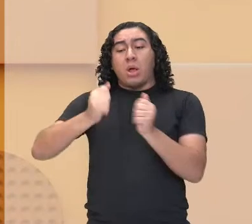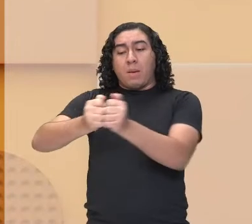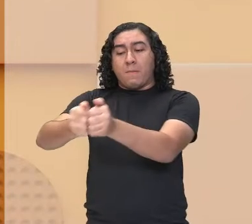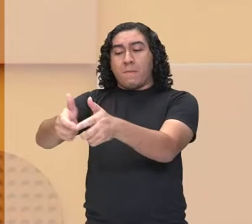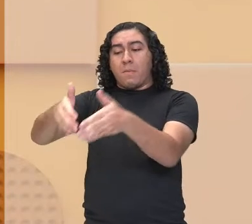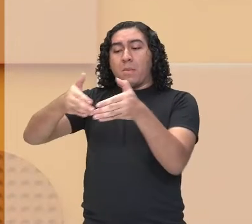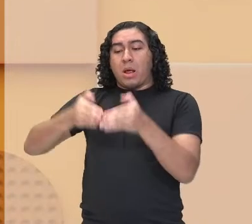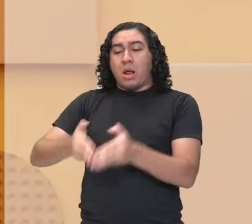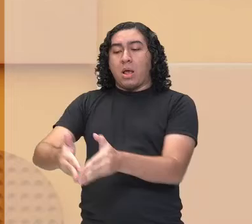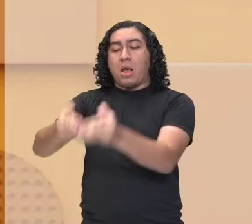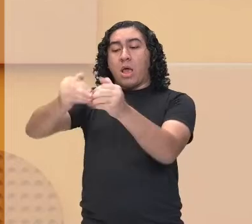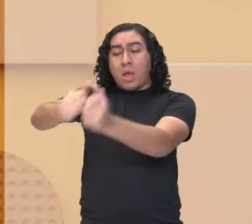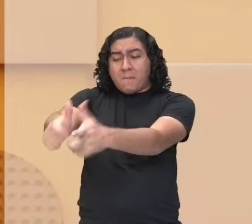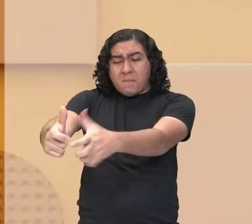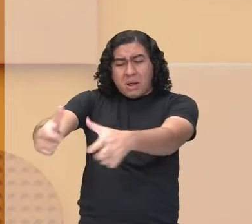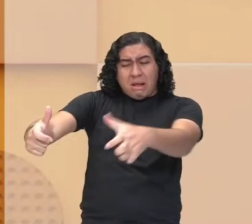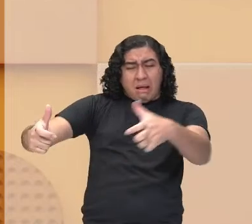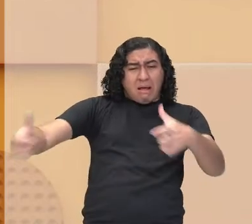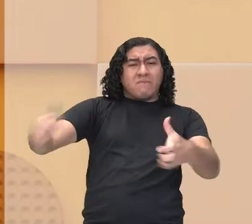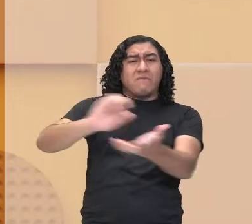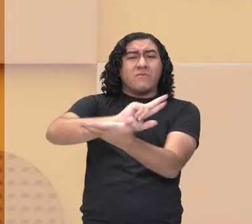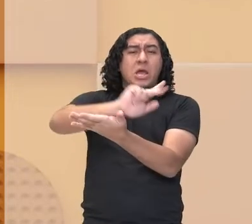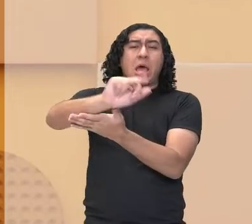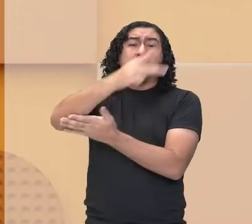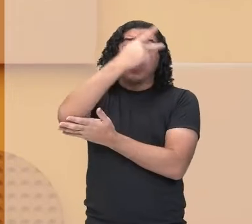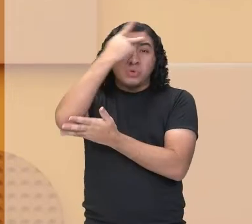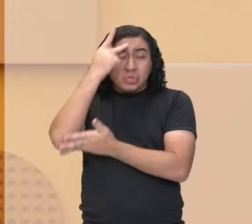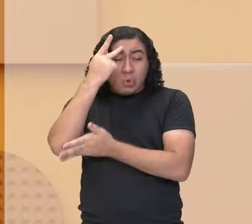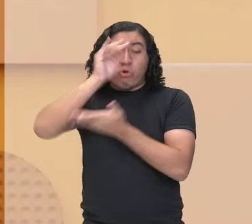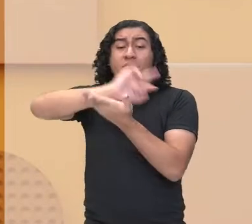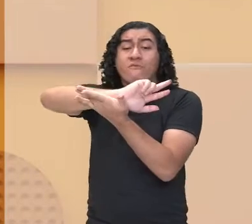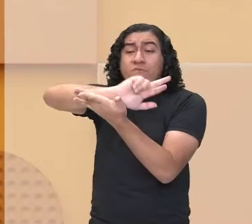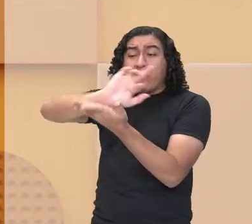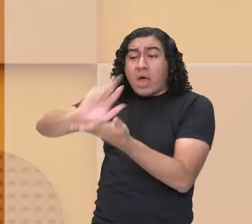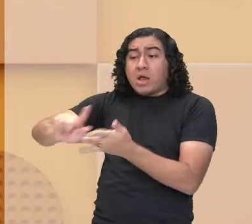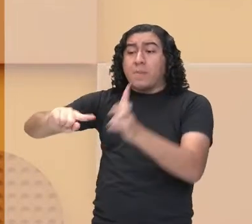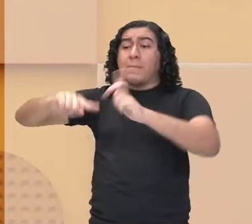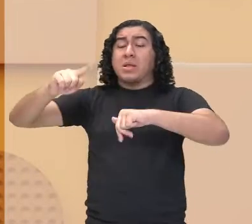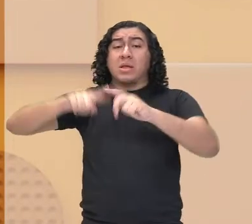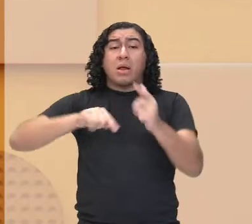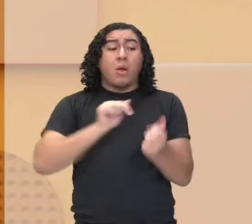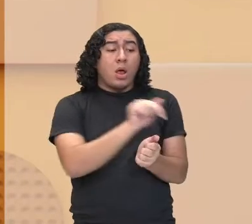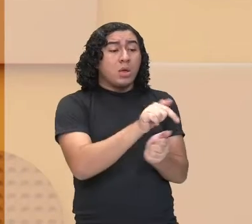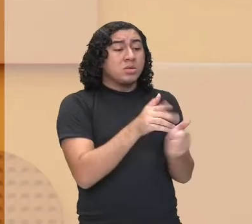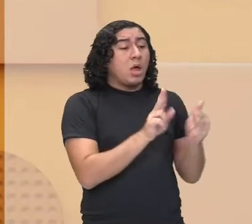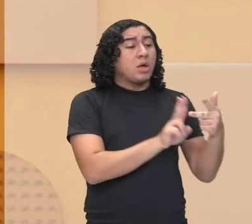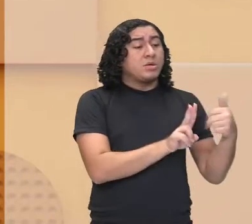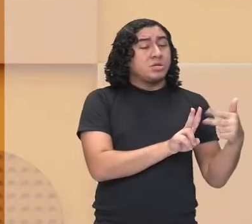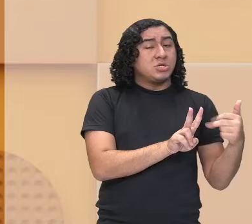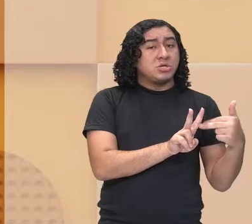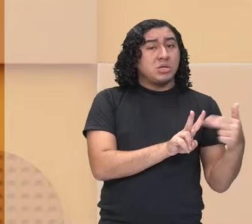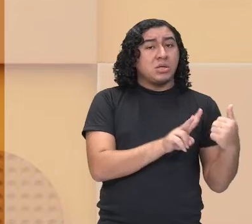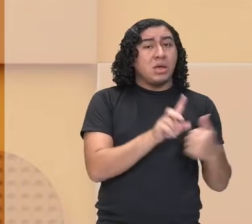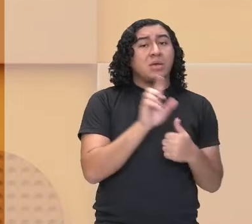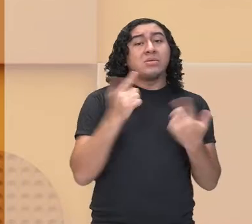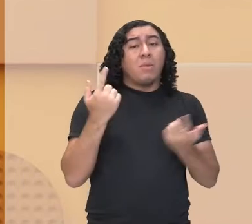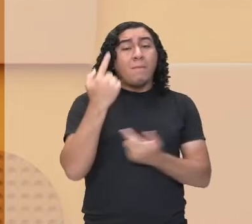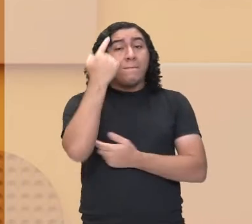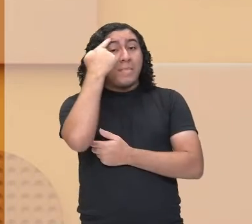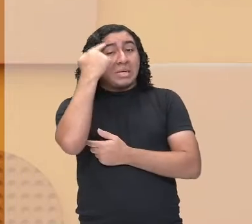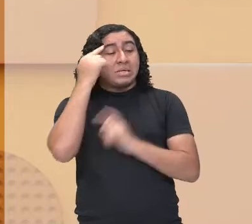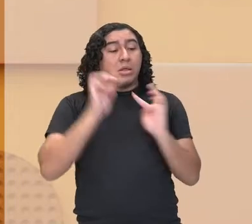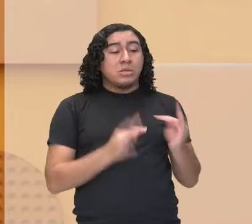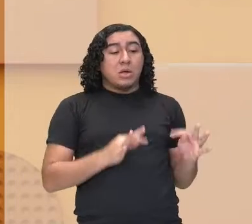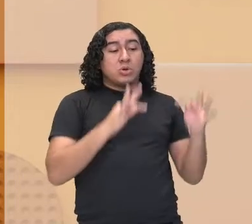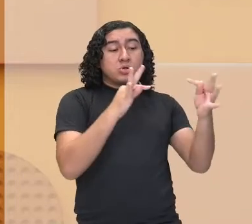homens, comportavam toneladas de mantimentos, e os indígenas, eles tinham, de acordo com essas características